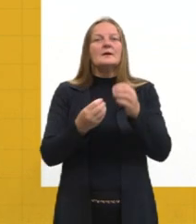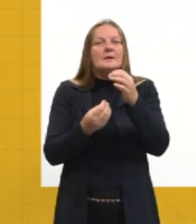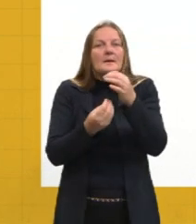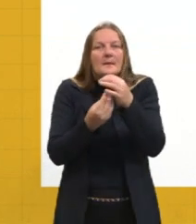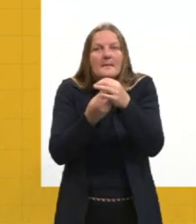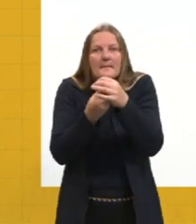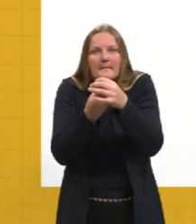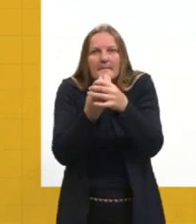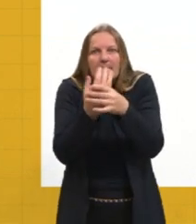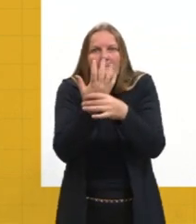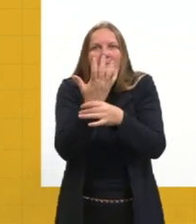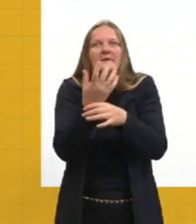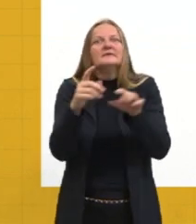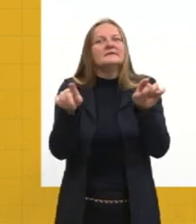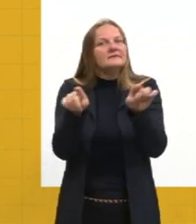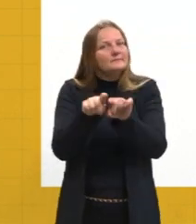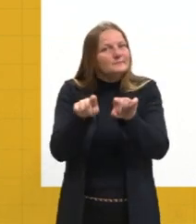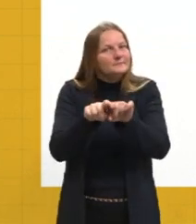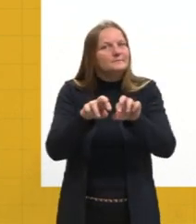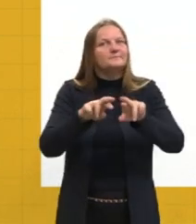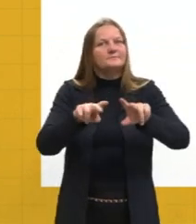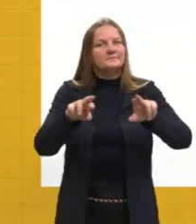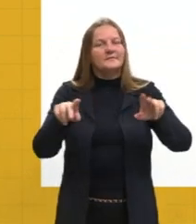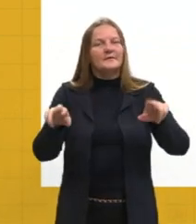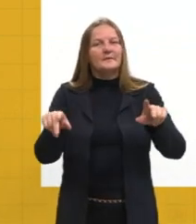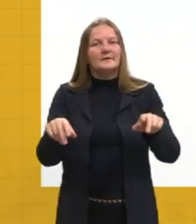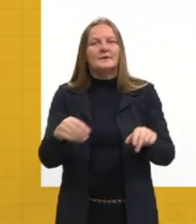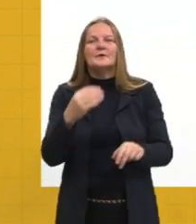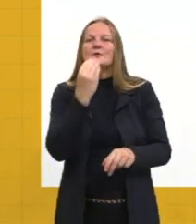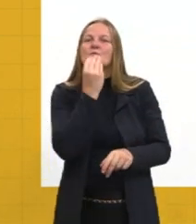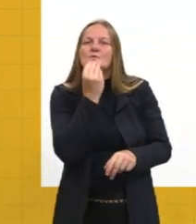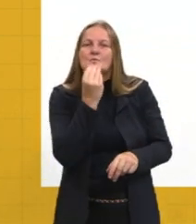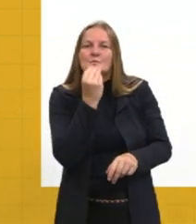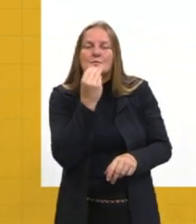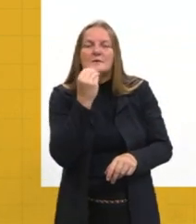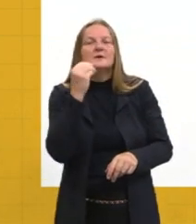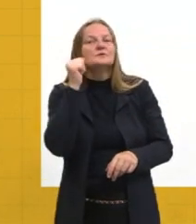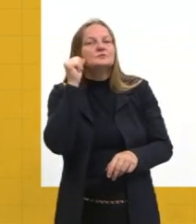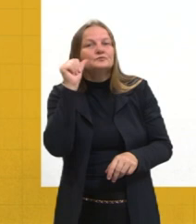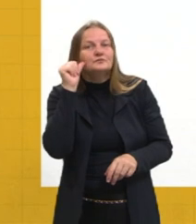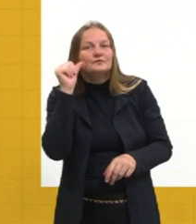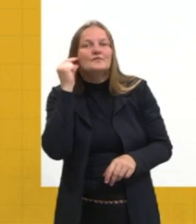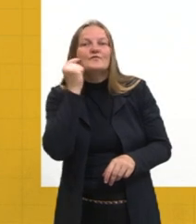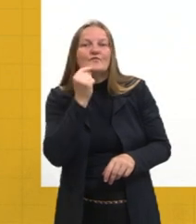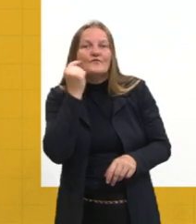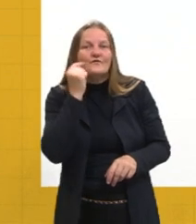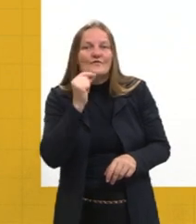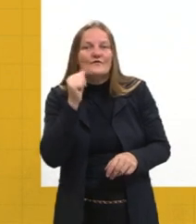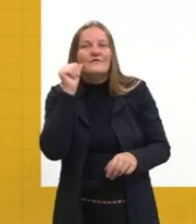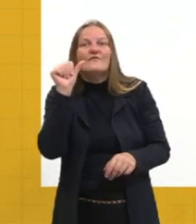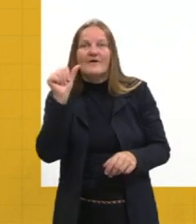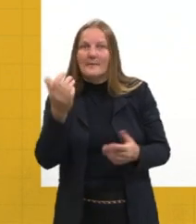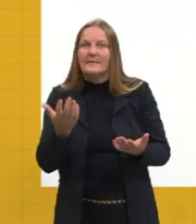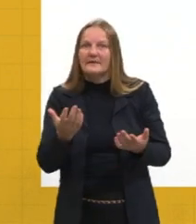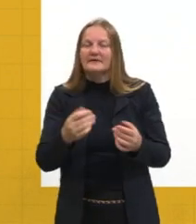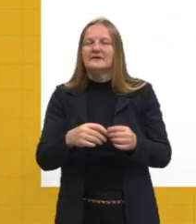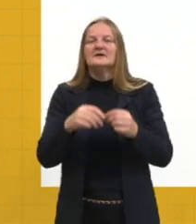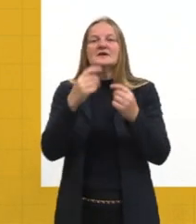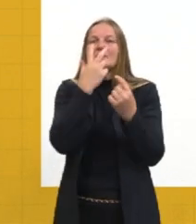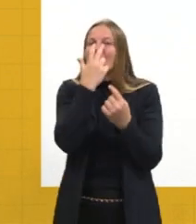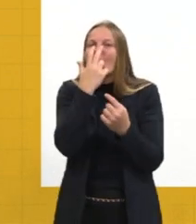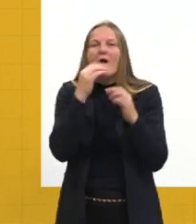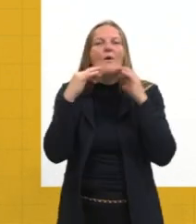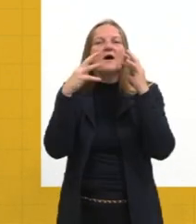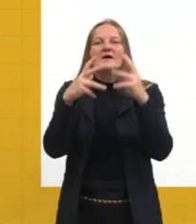plantas também tem essa diferença gente entre macho e fêmea assim como os animais tá então aqui nas a